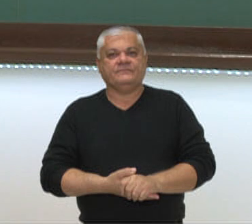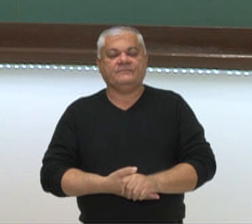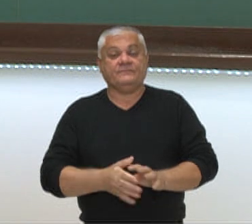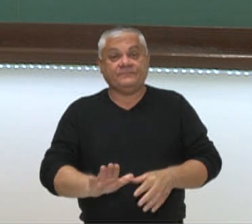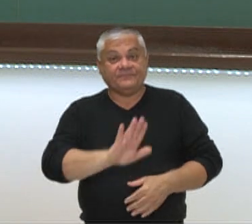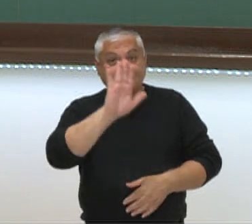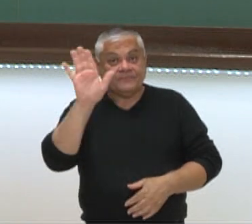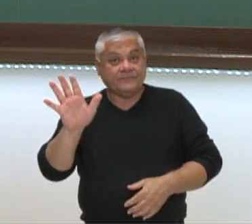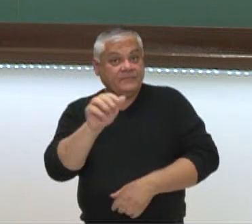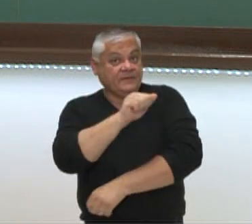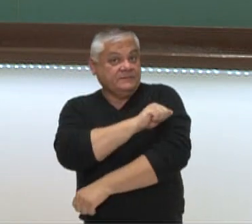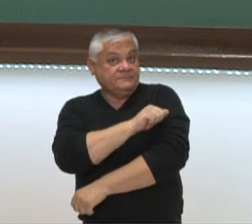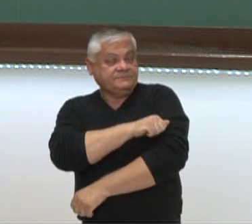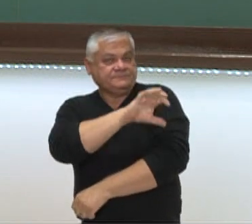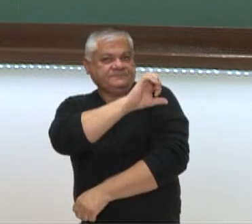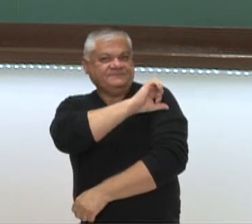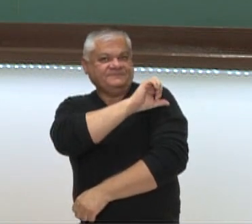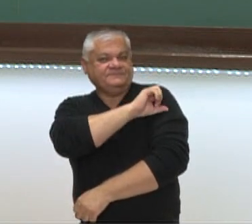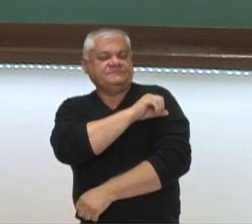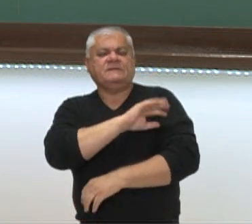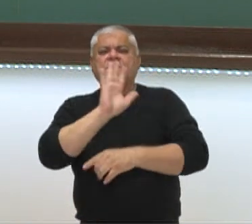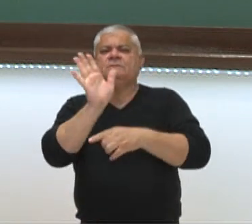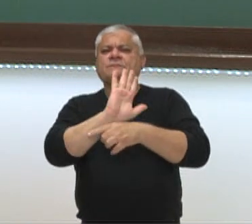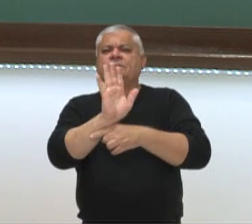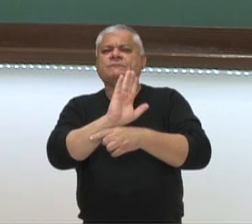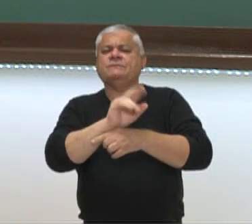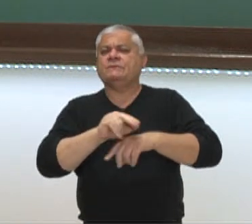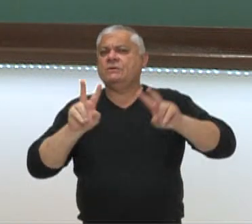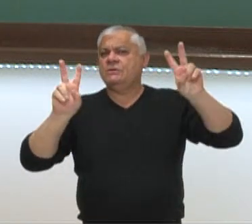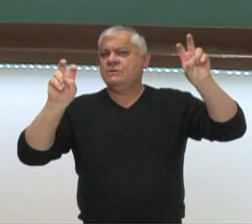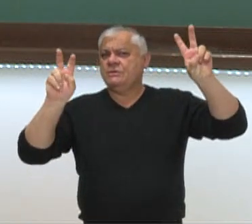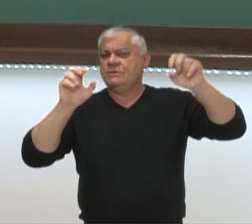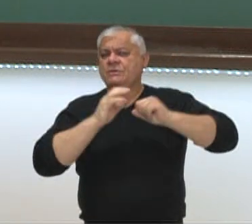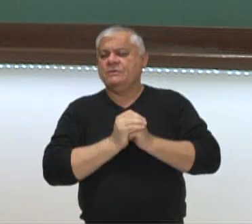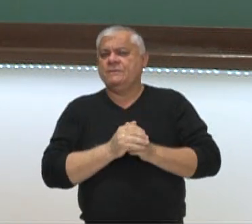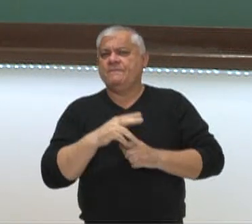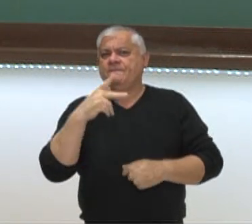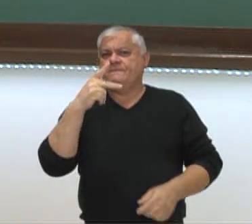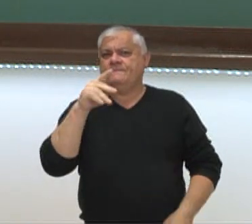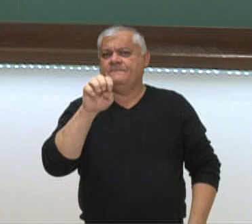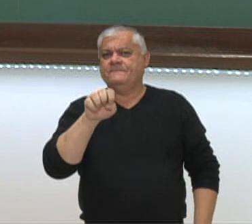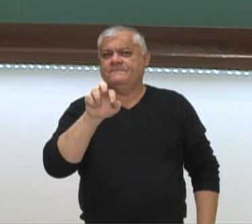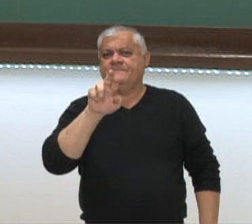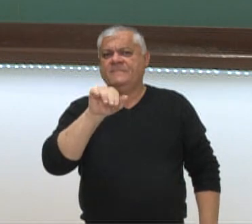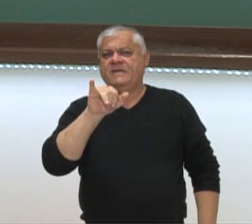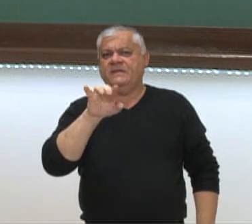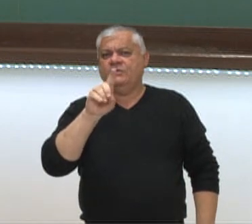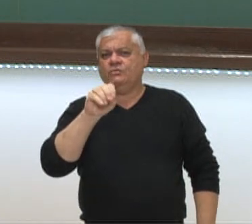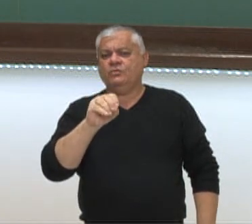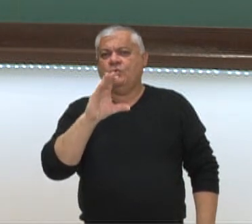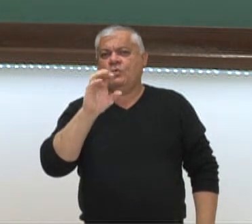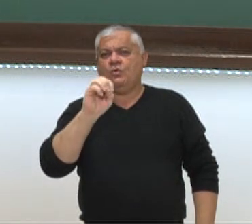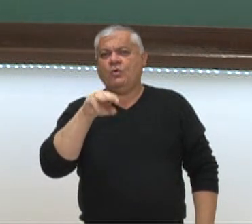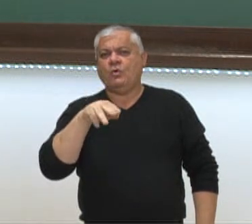Olá estudantes do nono ano, neste vídeo vamos falar sobre período composto por coordenação.